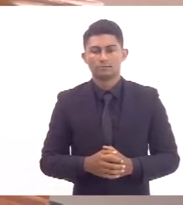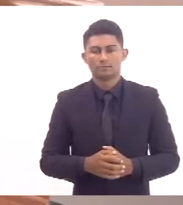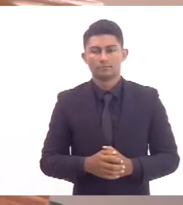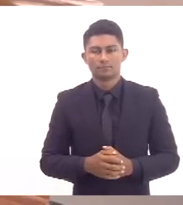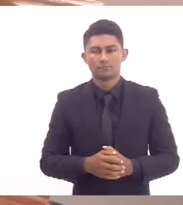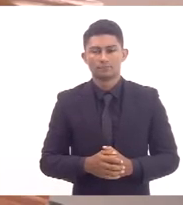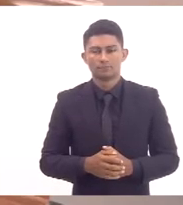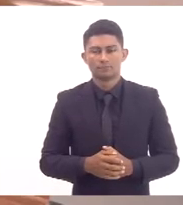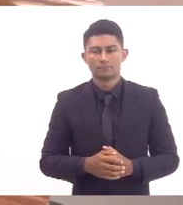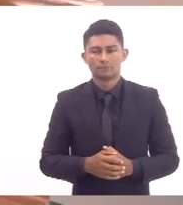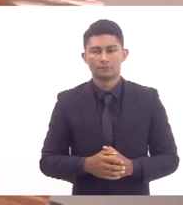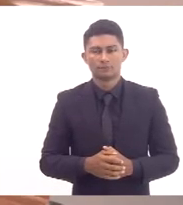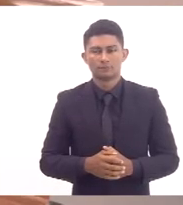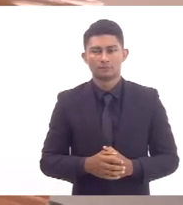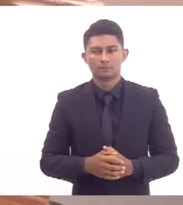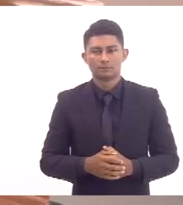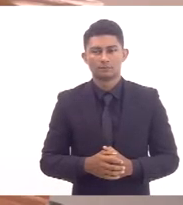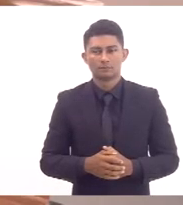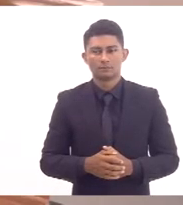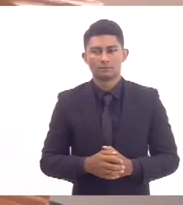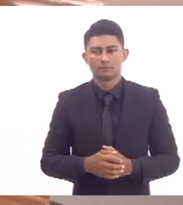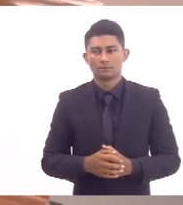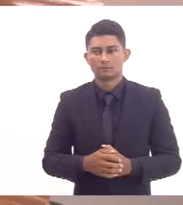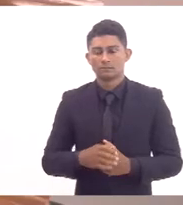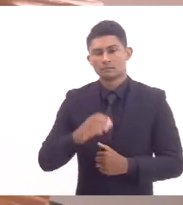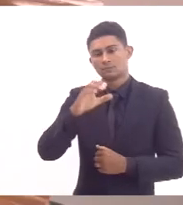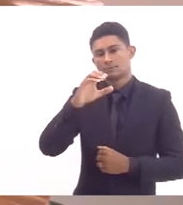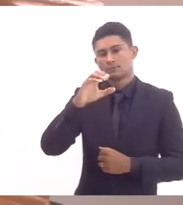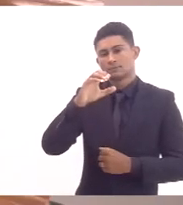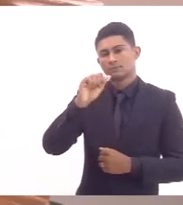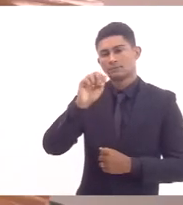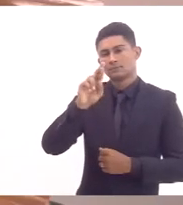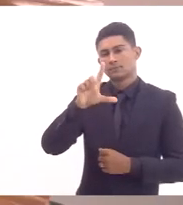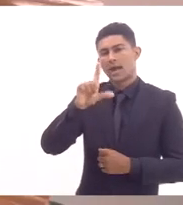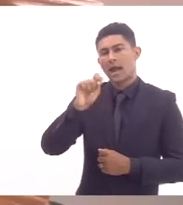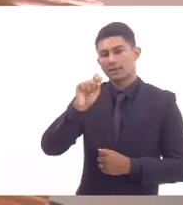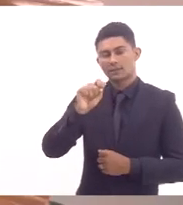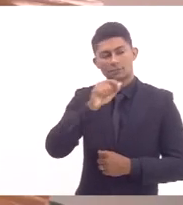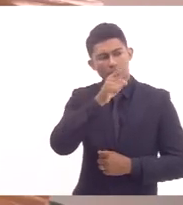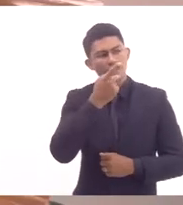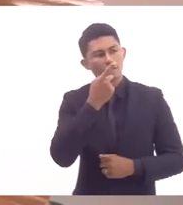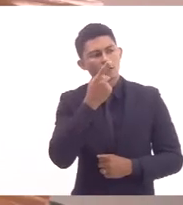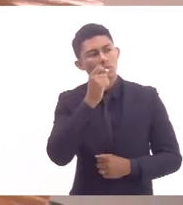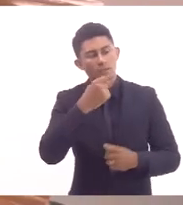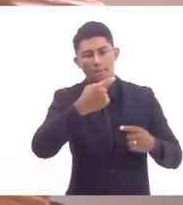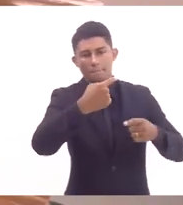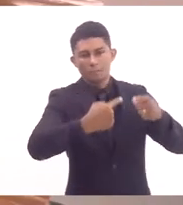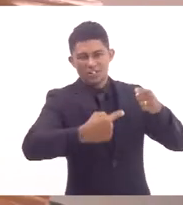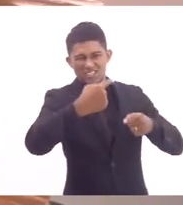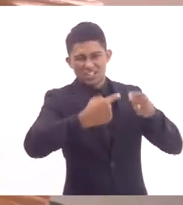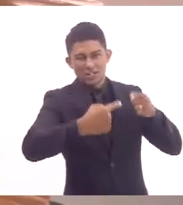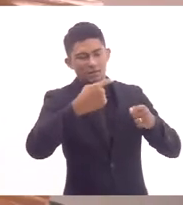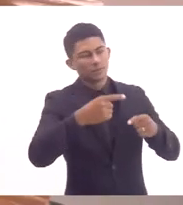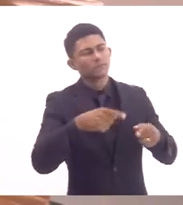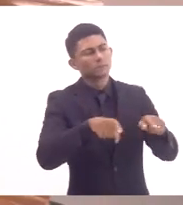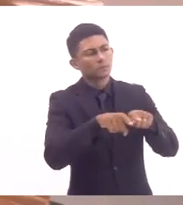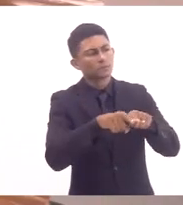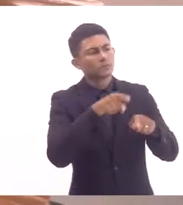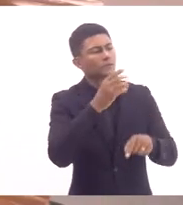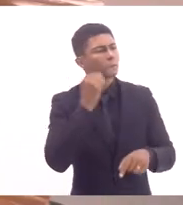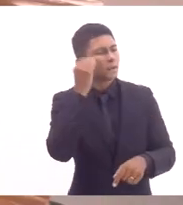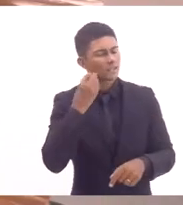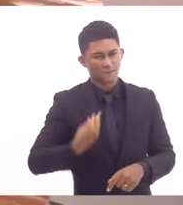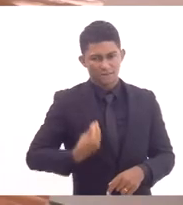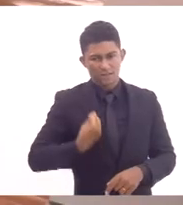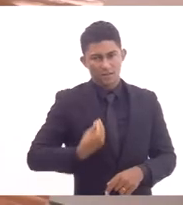e o cara Brasil você tava falando aí das políticas Integradas e da tua experiência de vida do lugar de